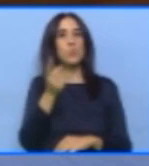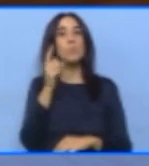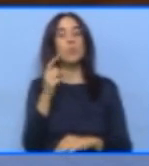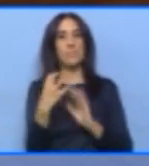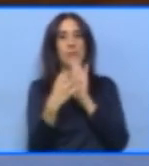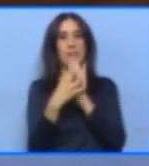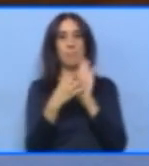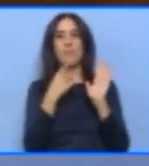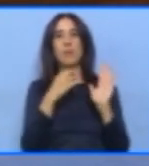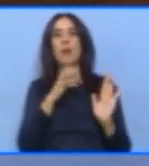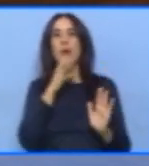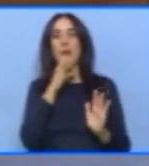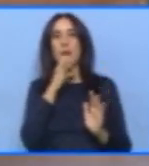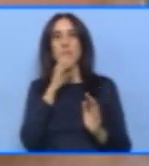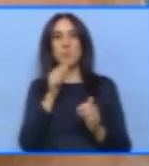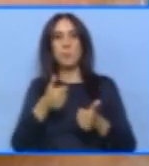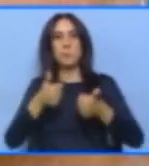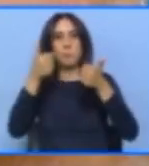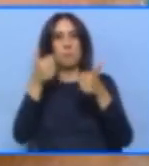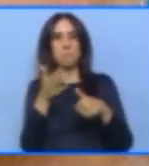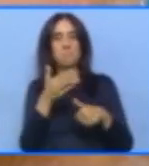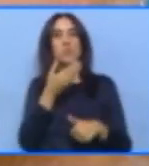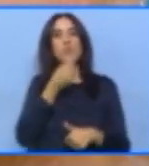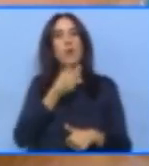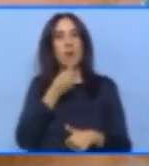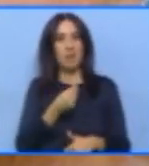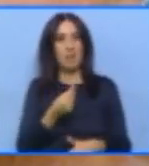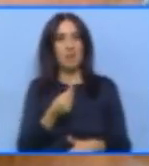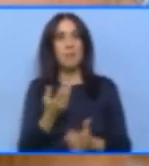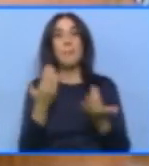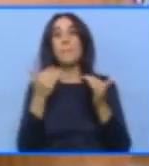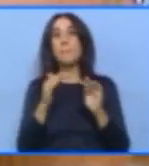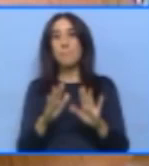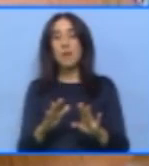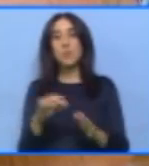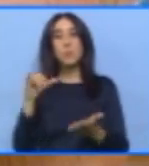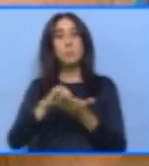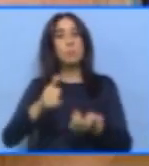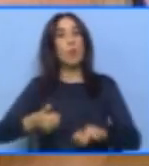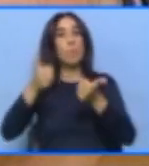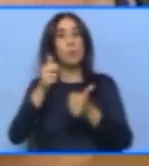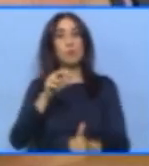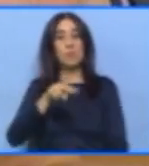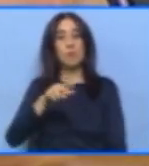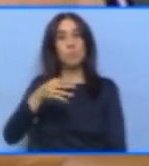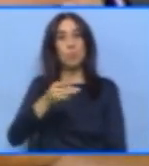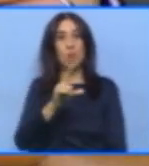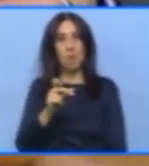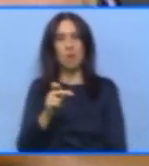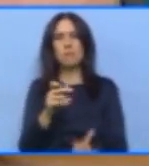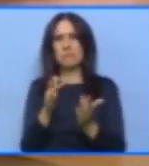o arcebispo já está velhinho. Mas quando chegou ao aeroporto de Nampula, como repórter aí